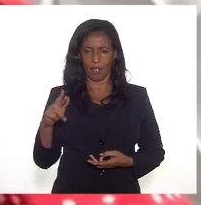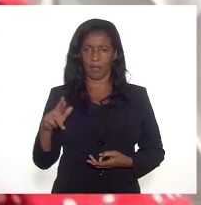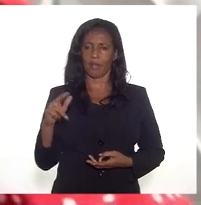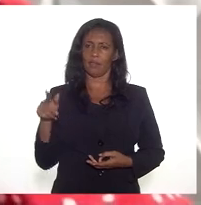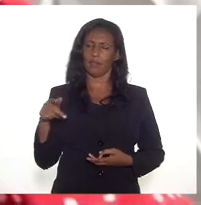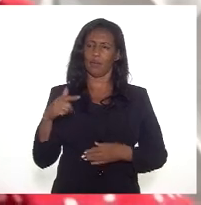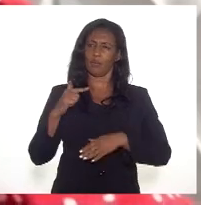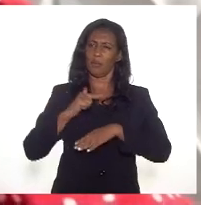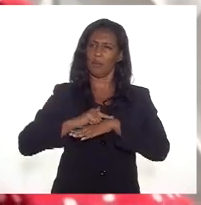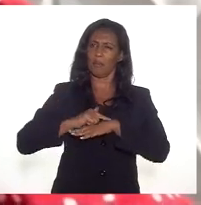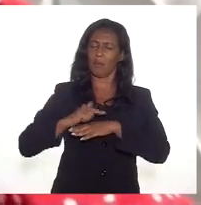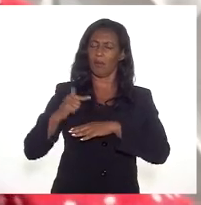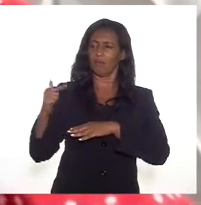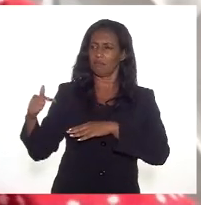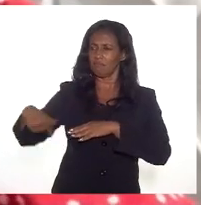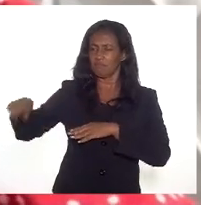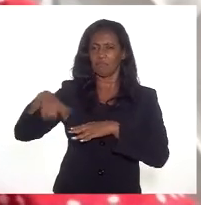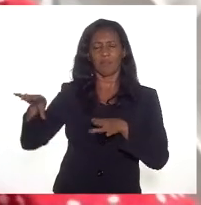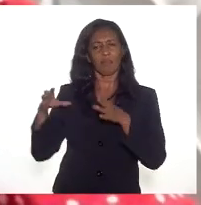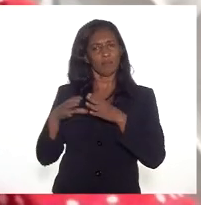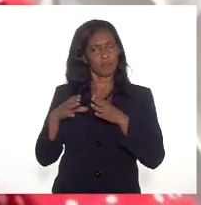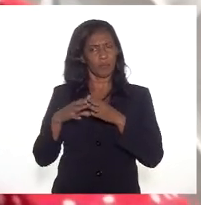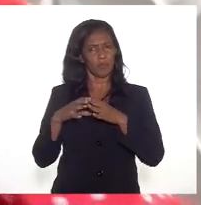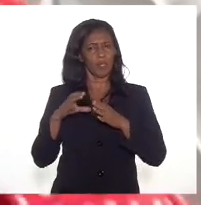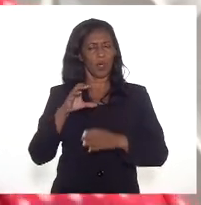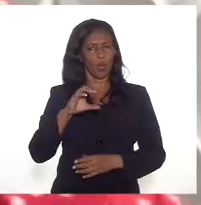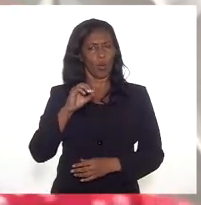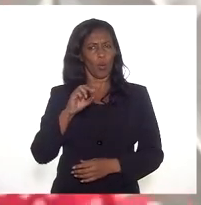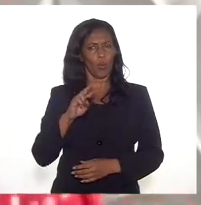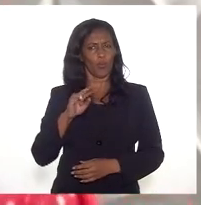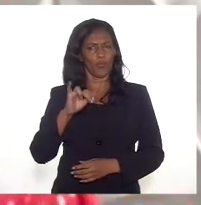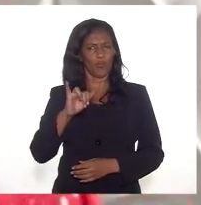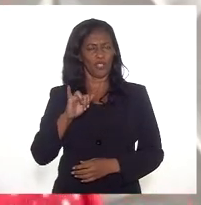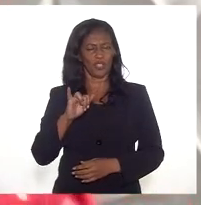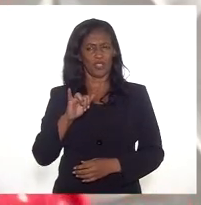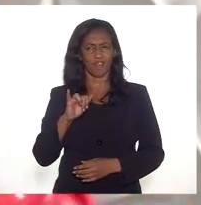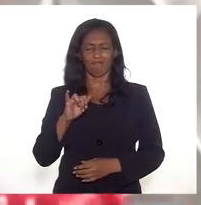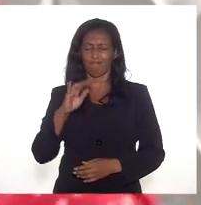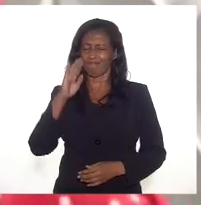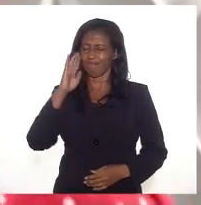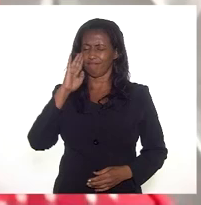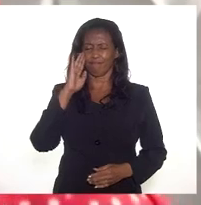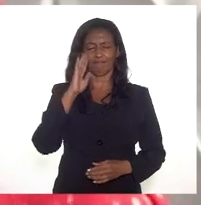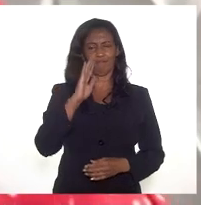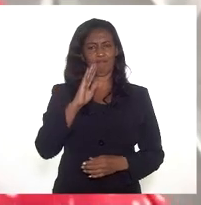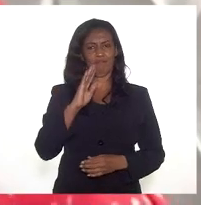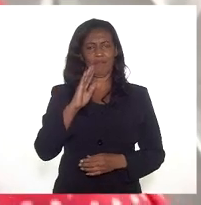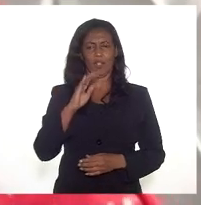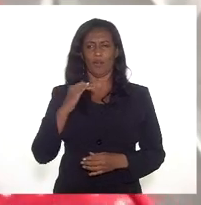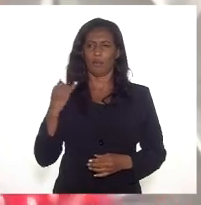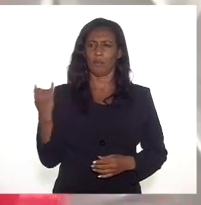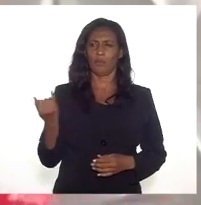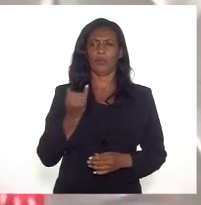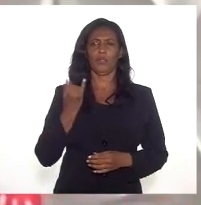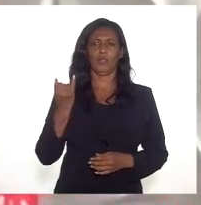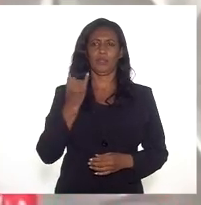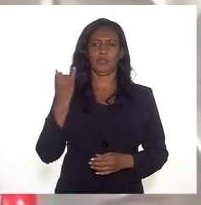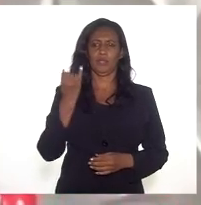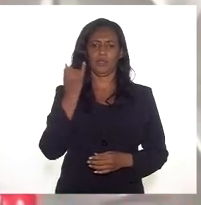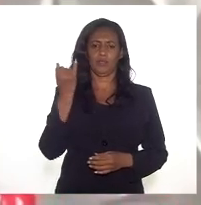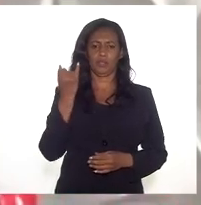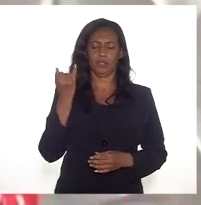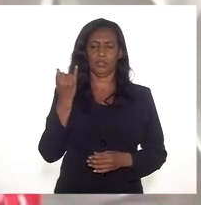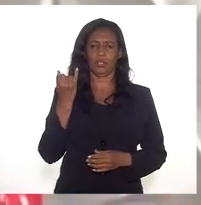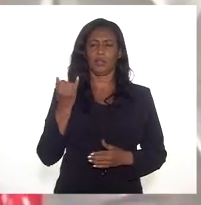o papel desempenhado pela Comissão Covid foi fundamental para instrumentalizar a comissão